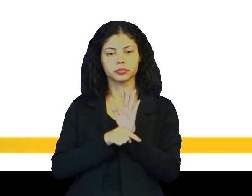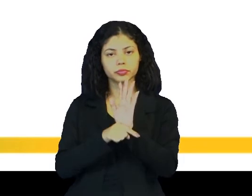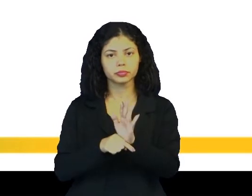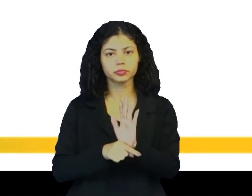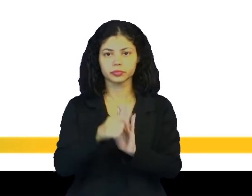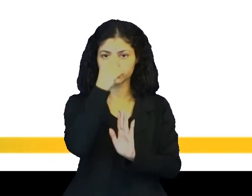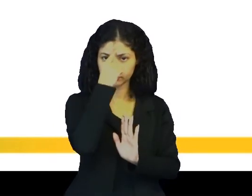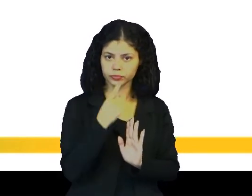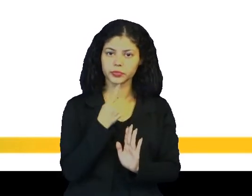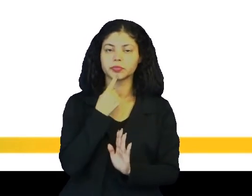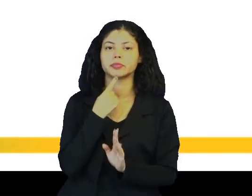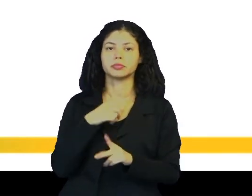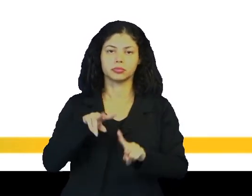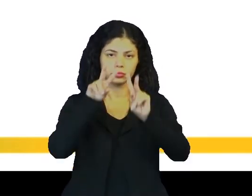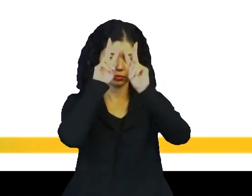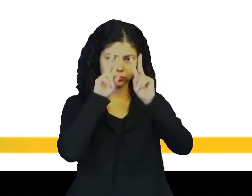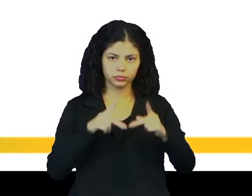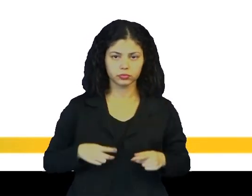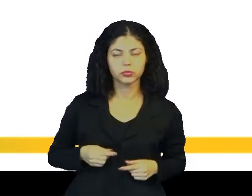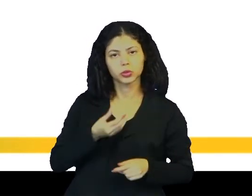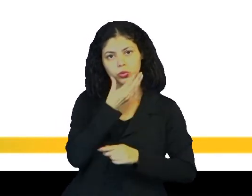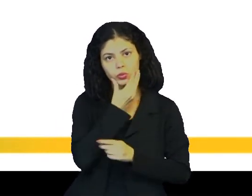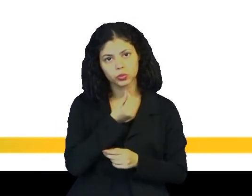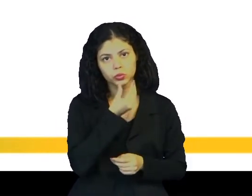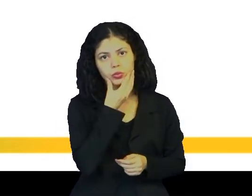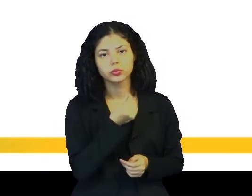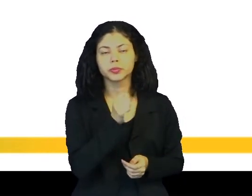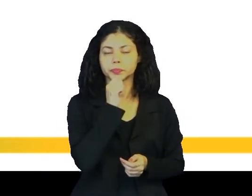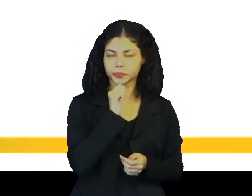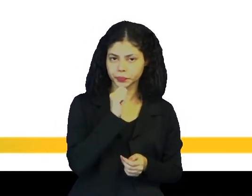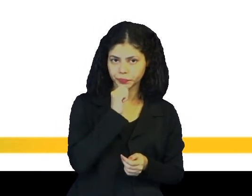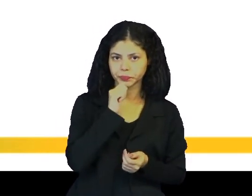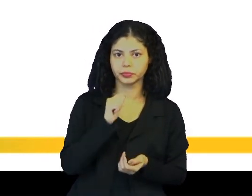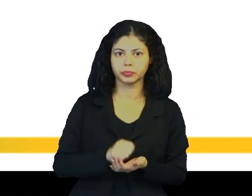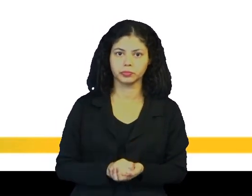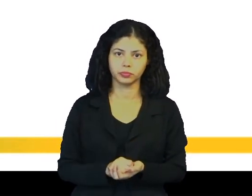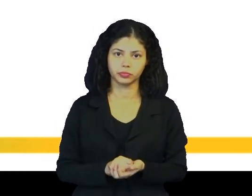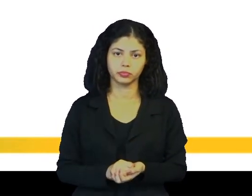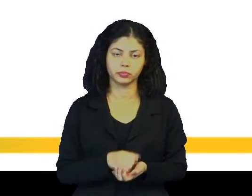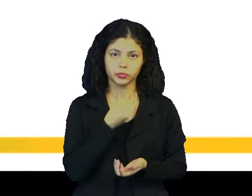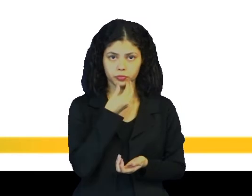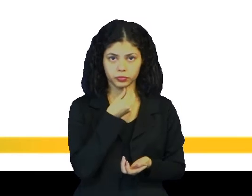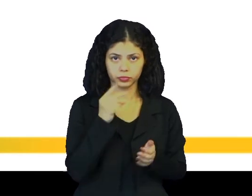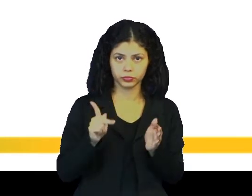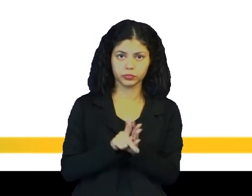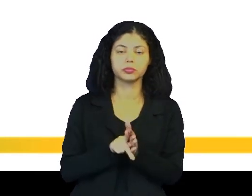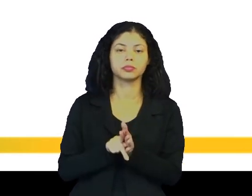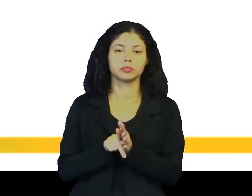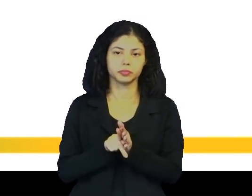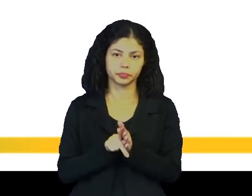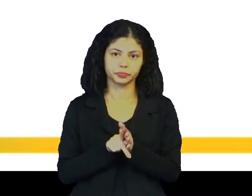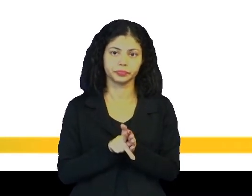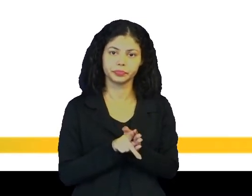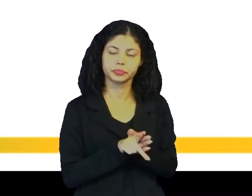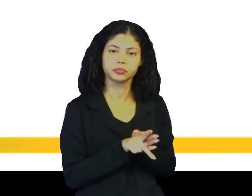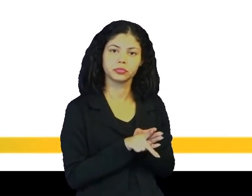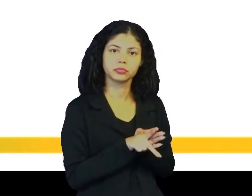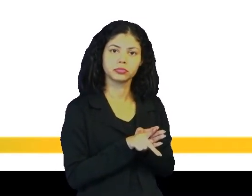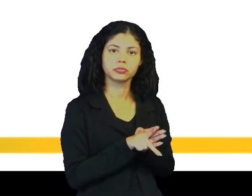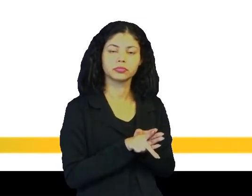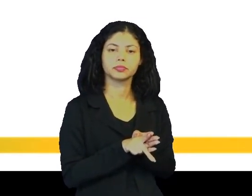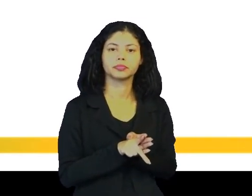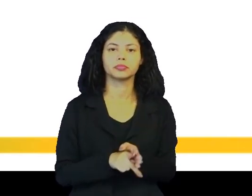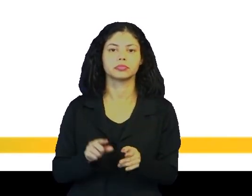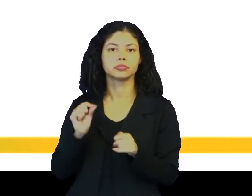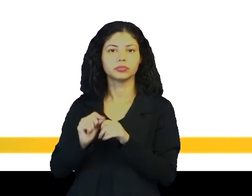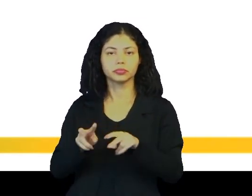das figuras humanas, né? Onde o homem já dava ênfase para o homem, né? Para as